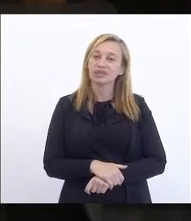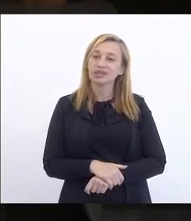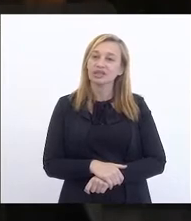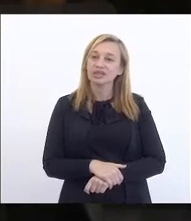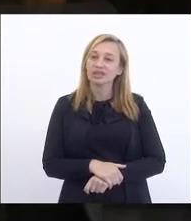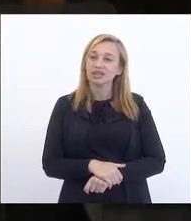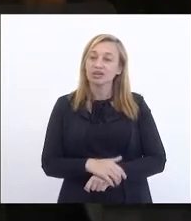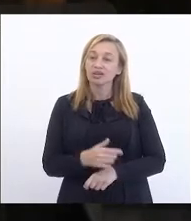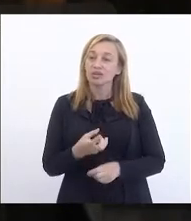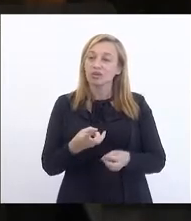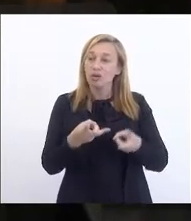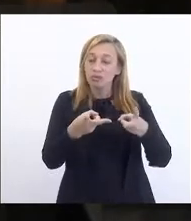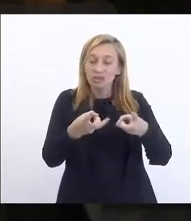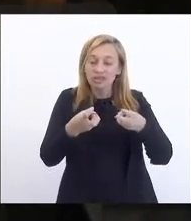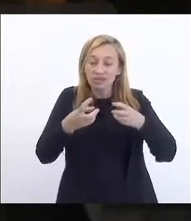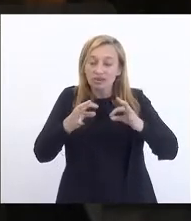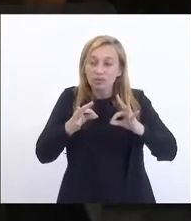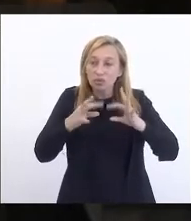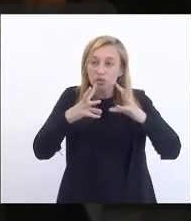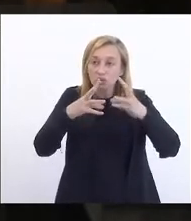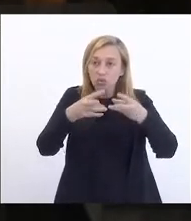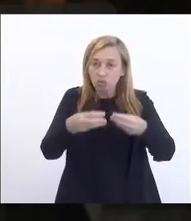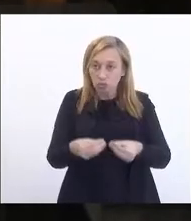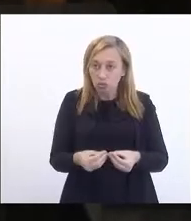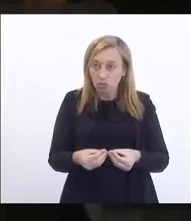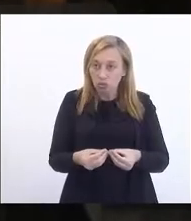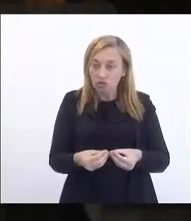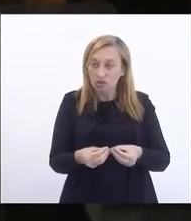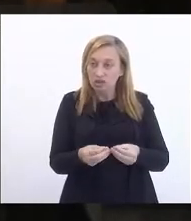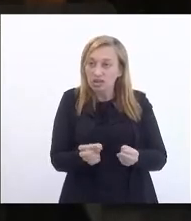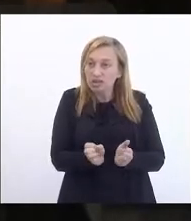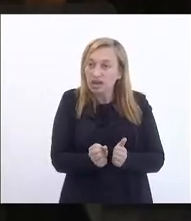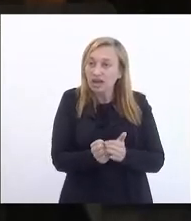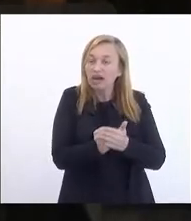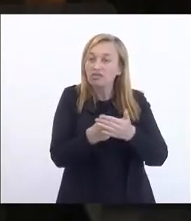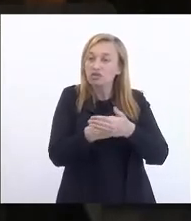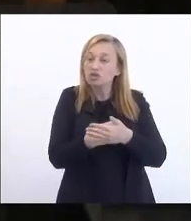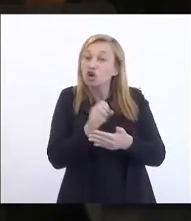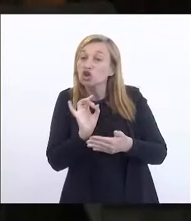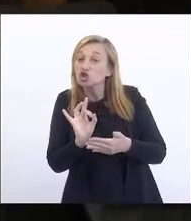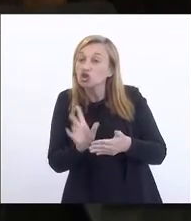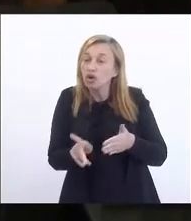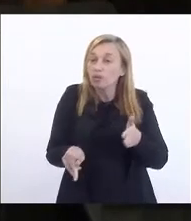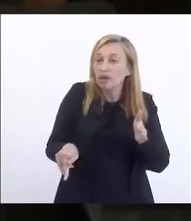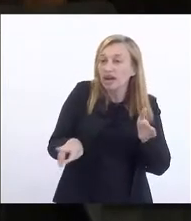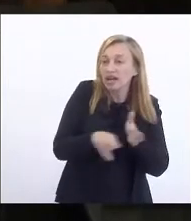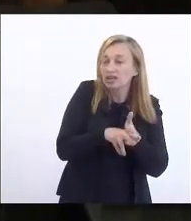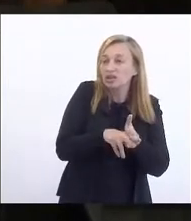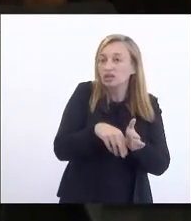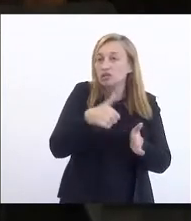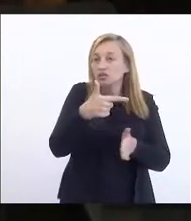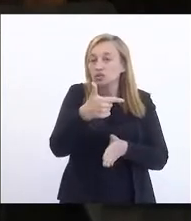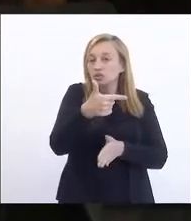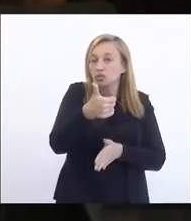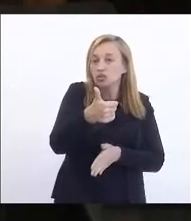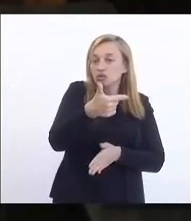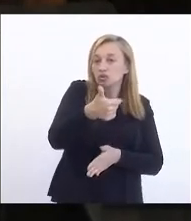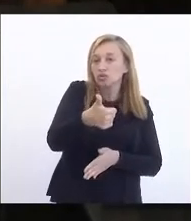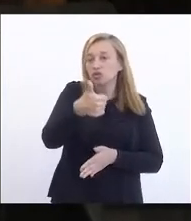que estava definida só pela resolução 12 de 2014